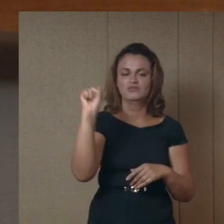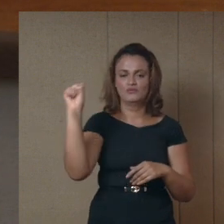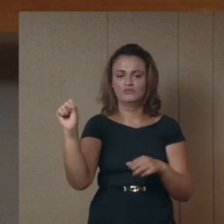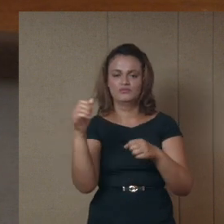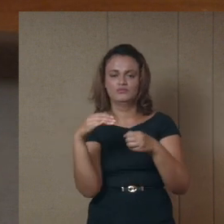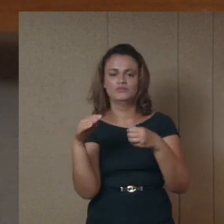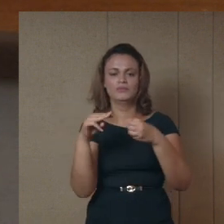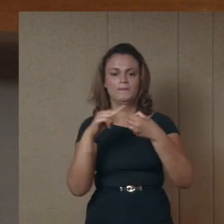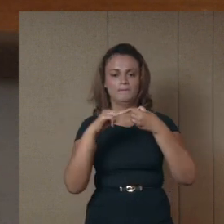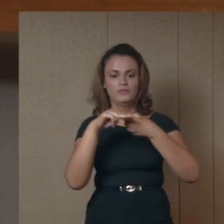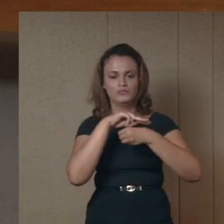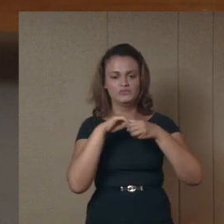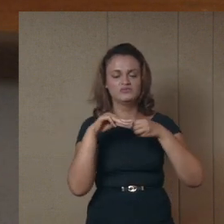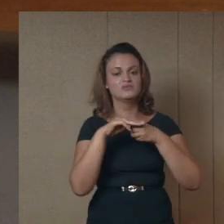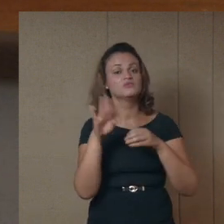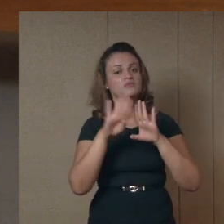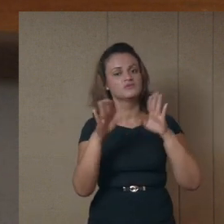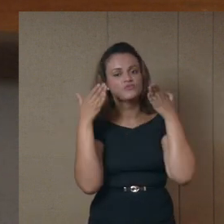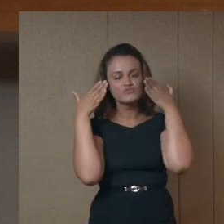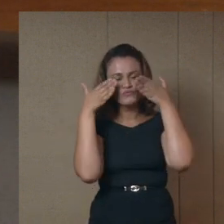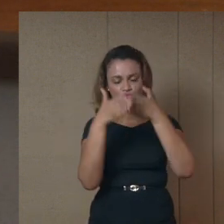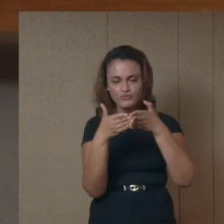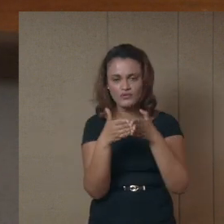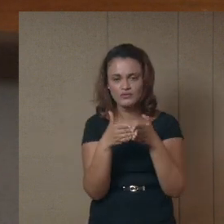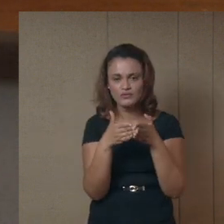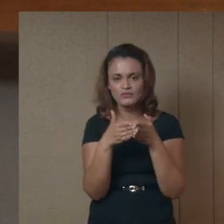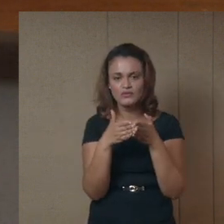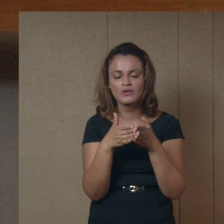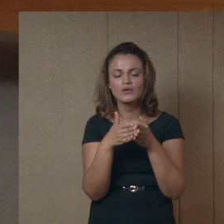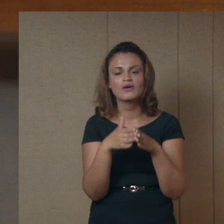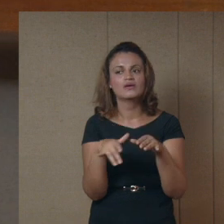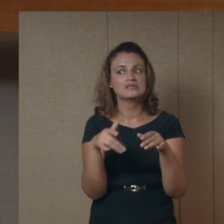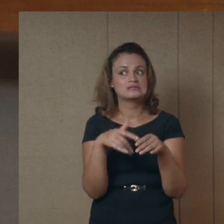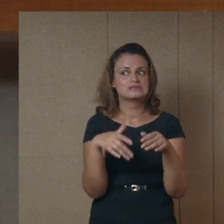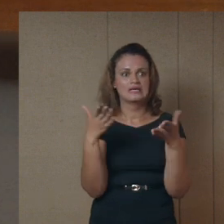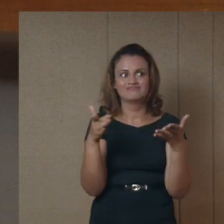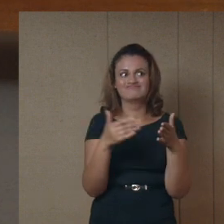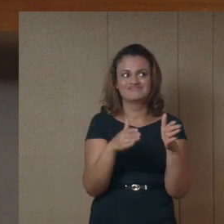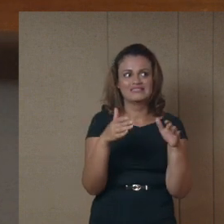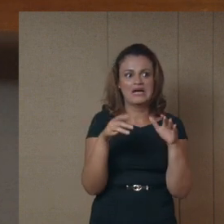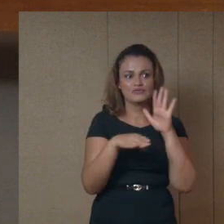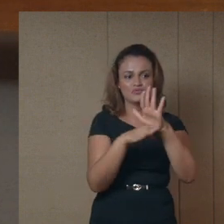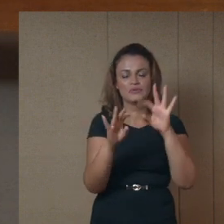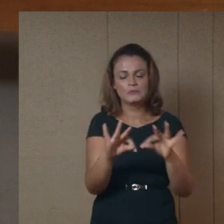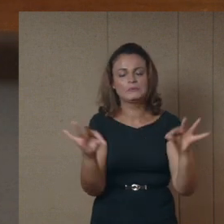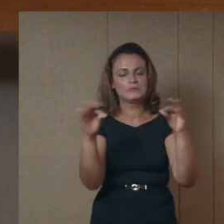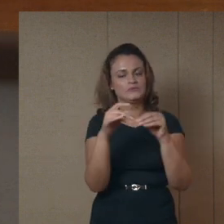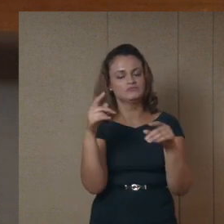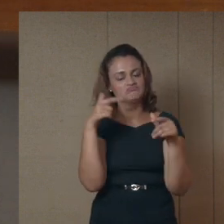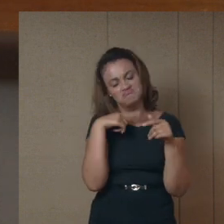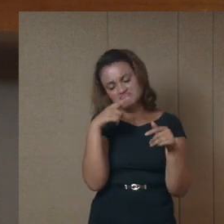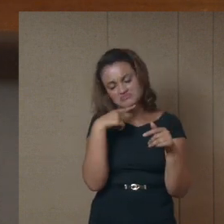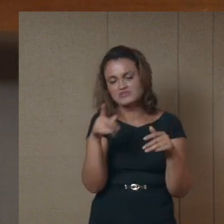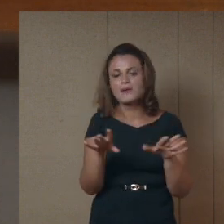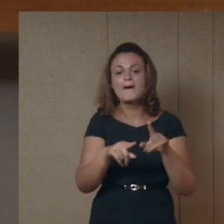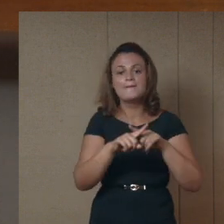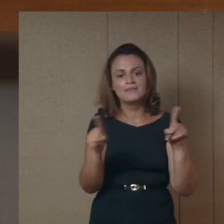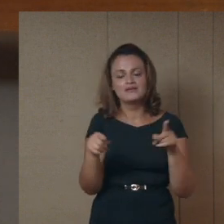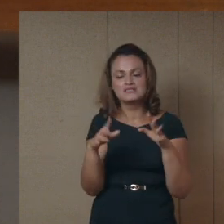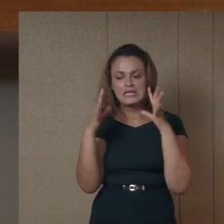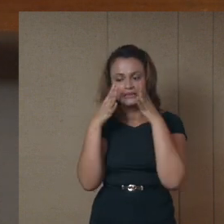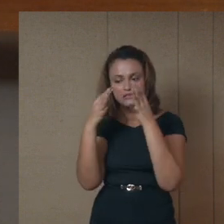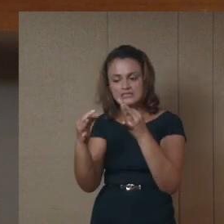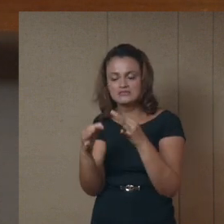fronteira no país mas o nosso foco como a gente não vai conseguir atuar com as com todos esses municípios é ter um olhar mais